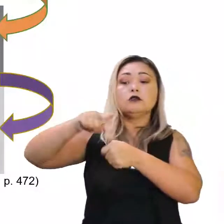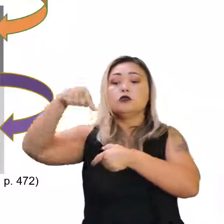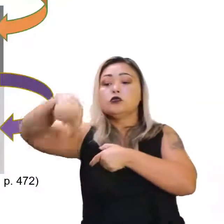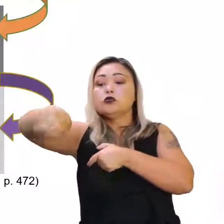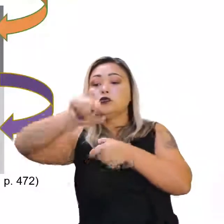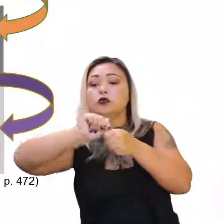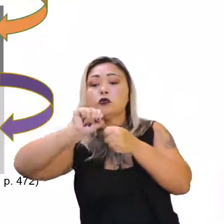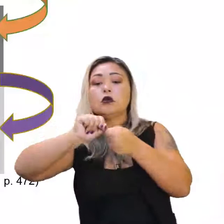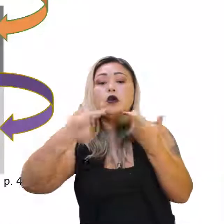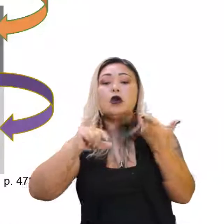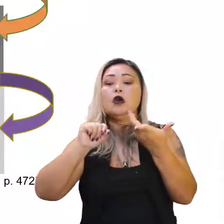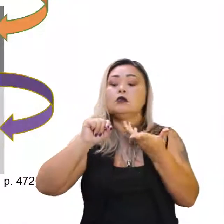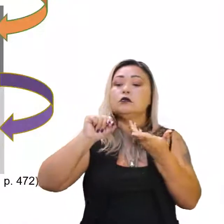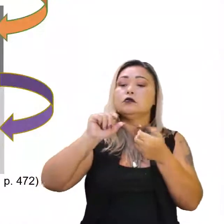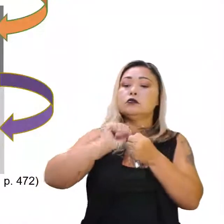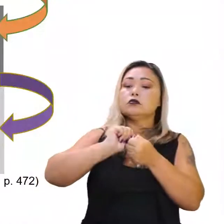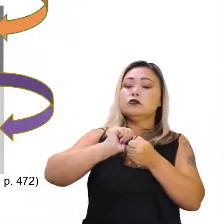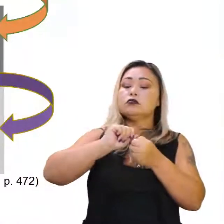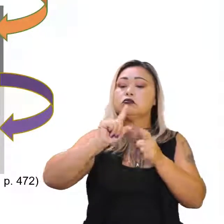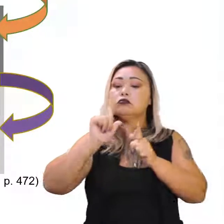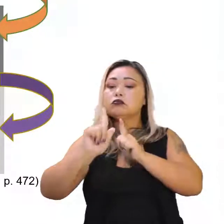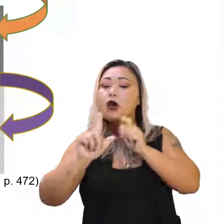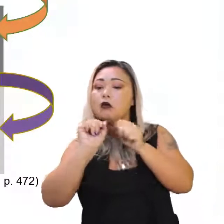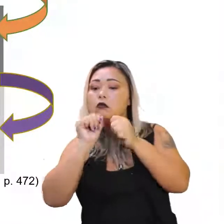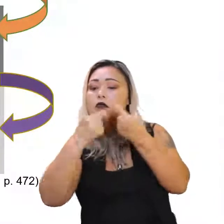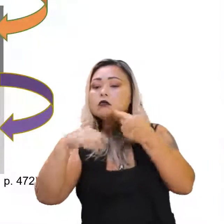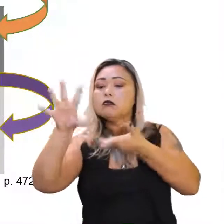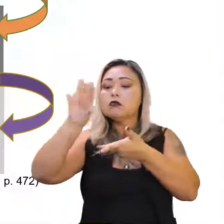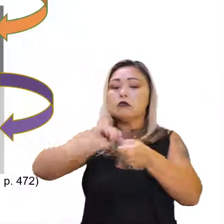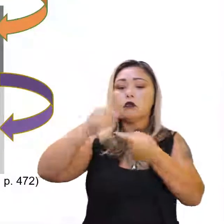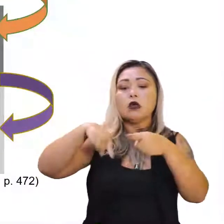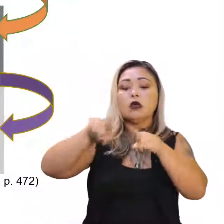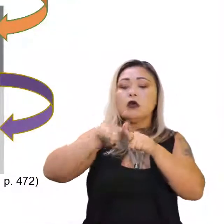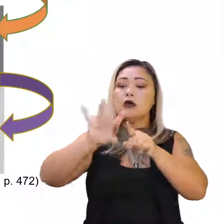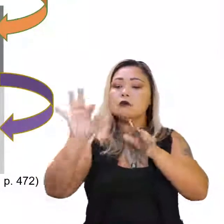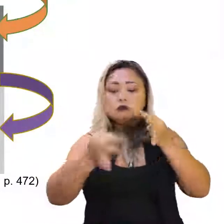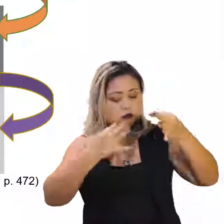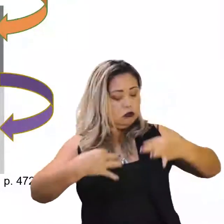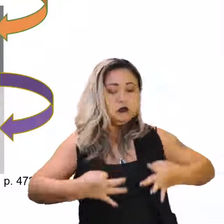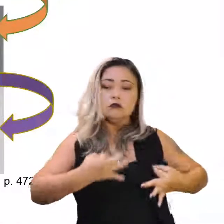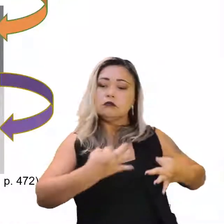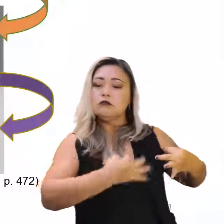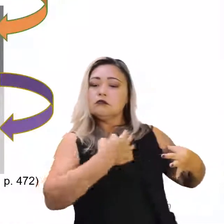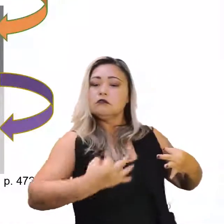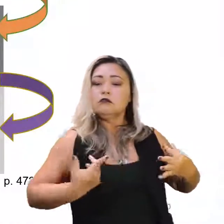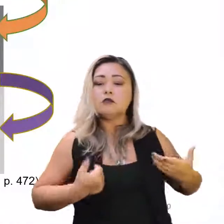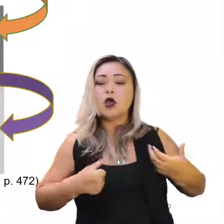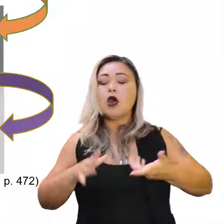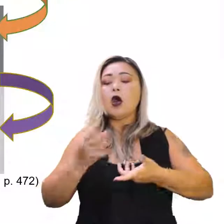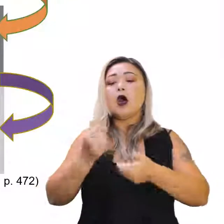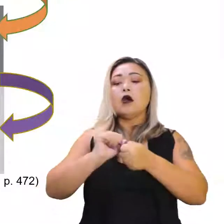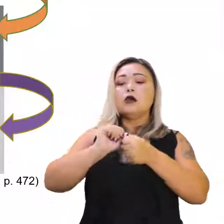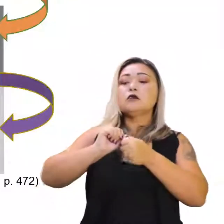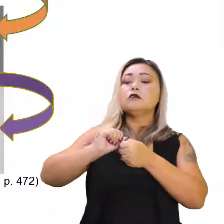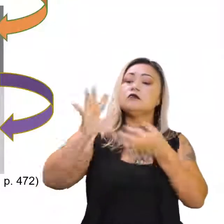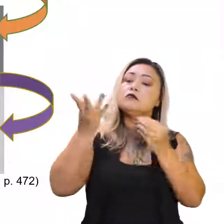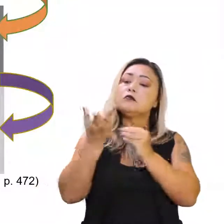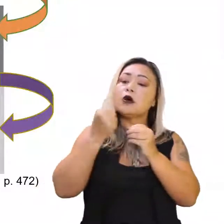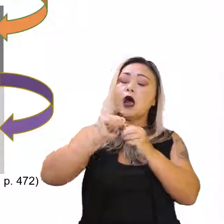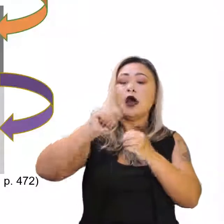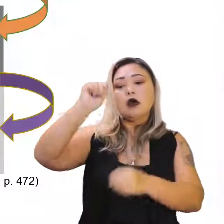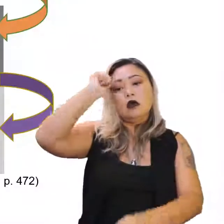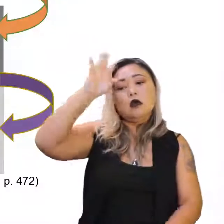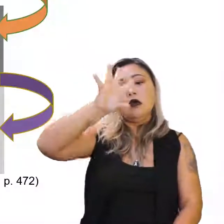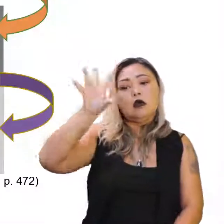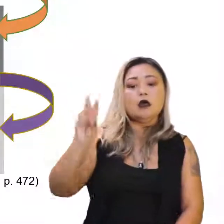cerimônias, pantominas, cultos, também design de tecido. Então, a arte africana está ligada, então,